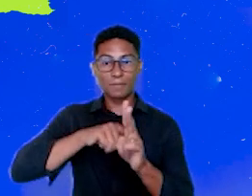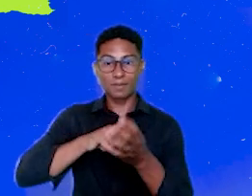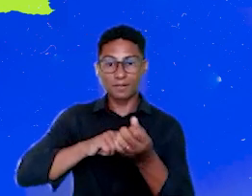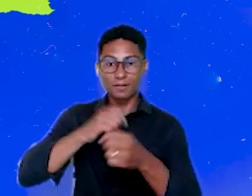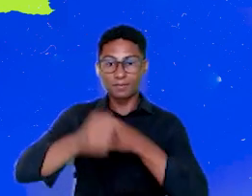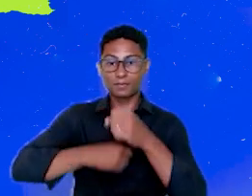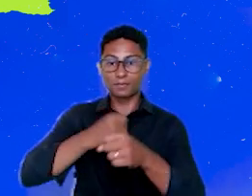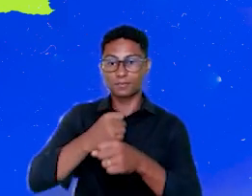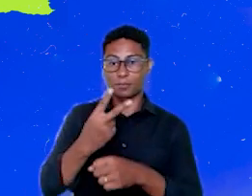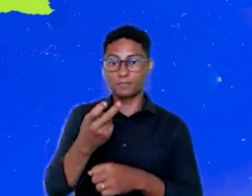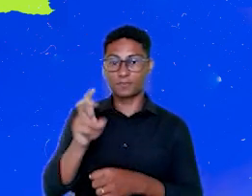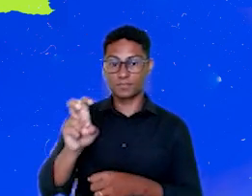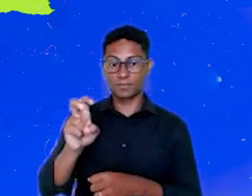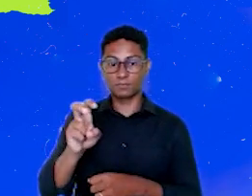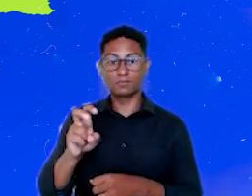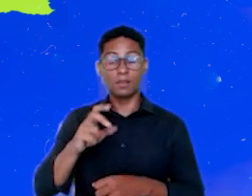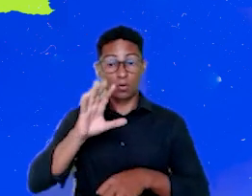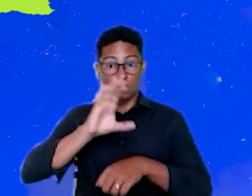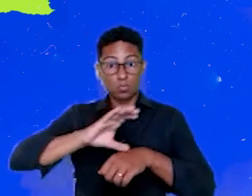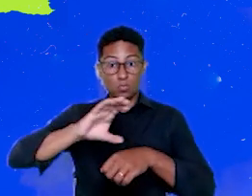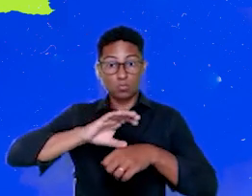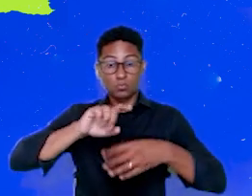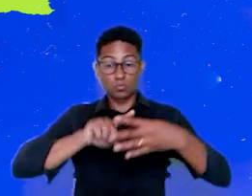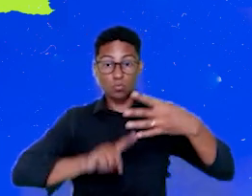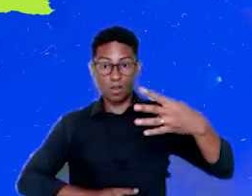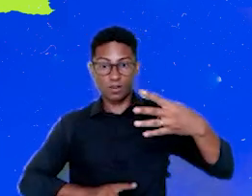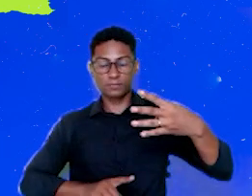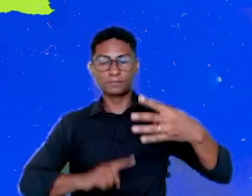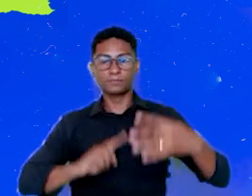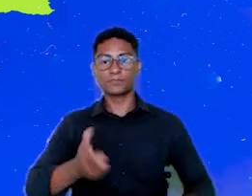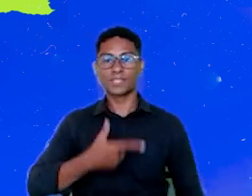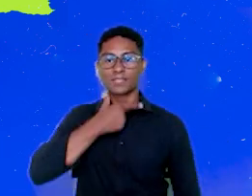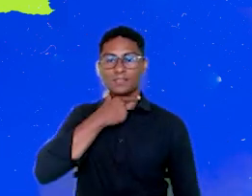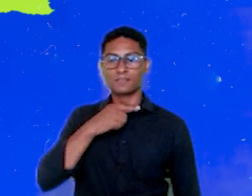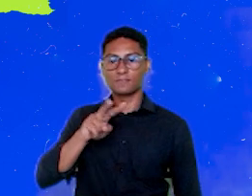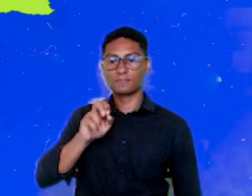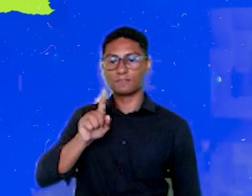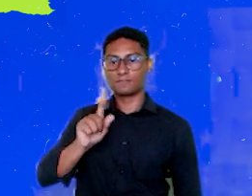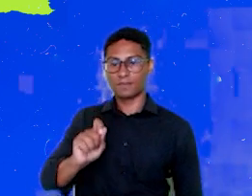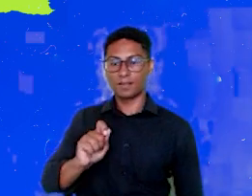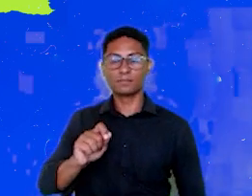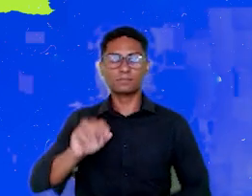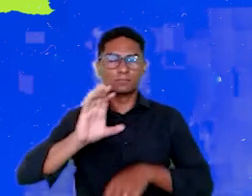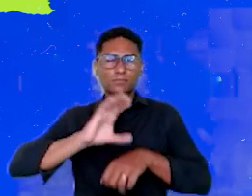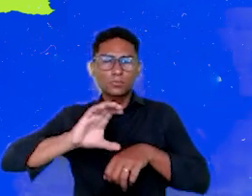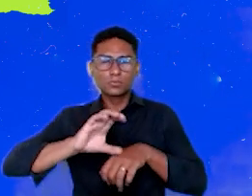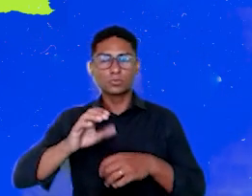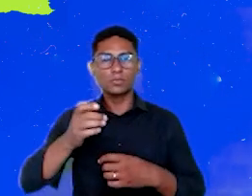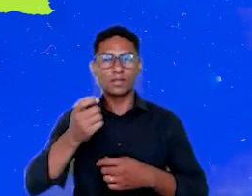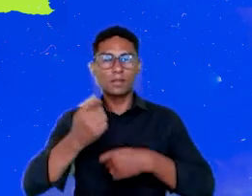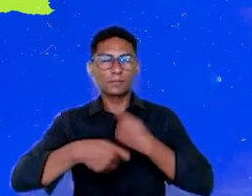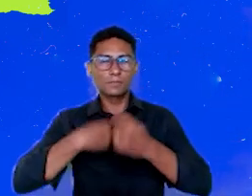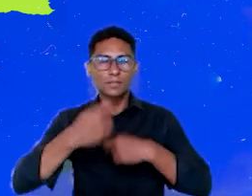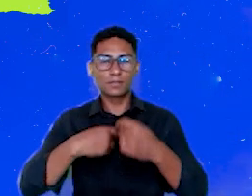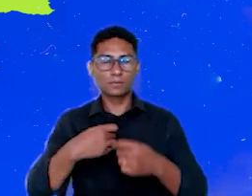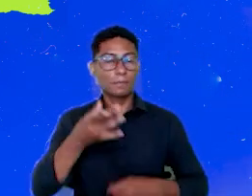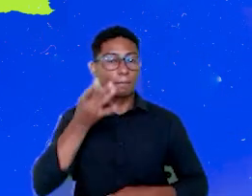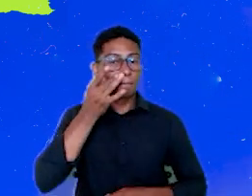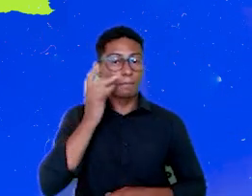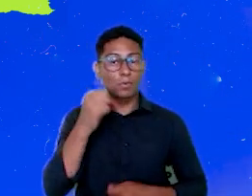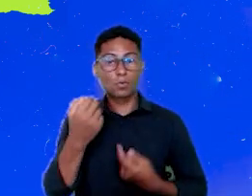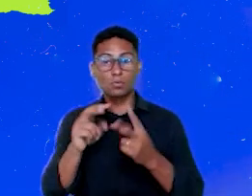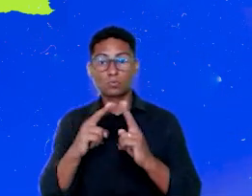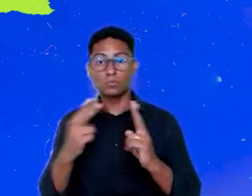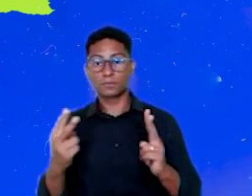para 4 cursos de graduação. As vagas estão disponíveis para os cursos de Administração Presencial e à Distância,